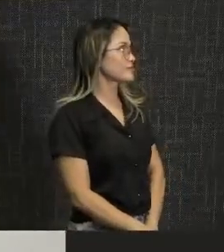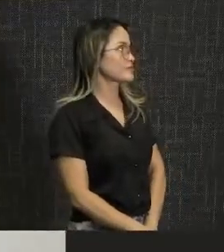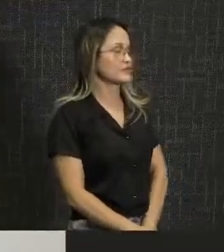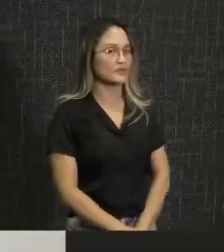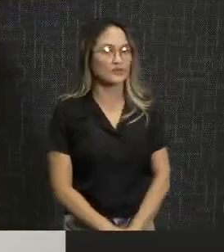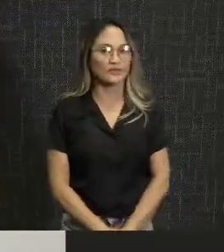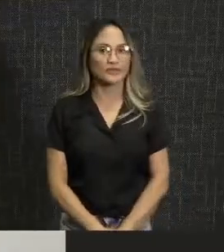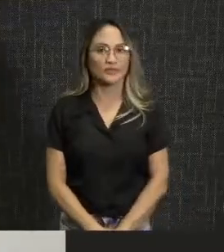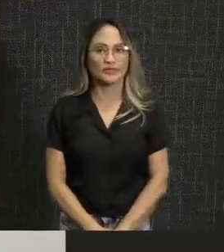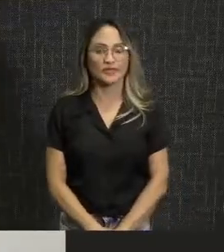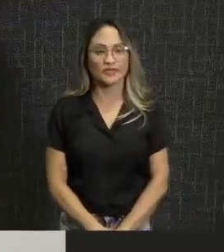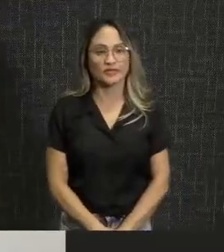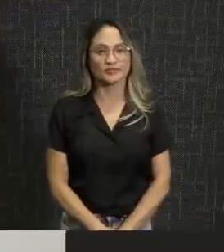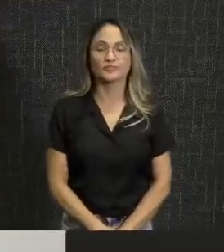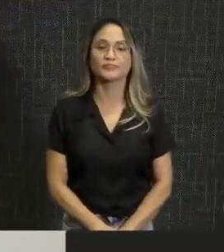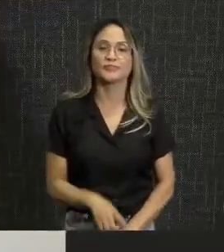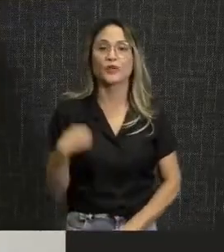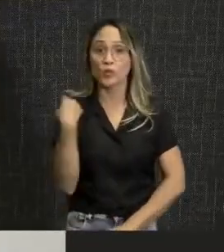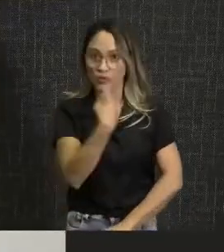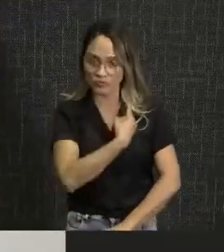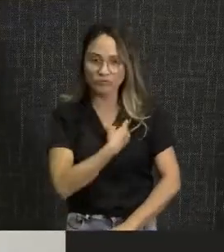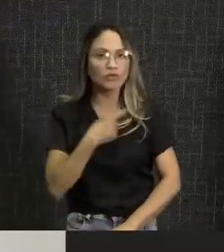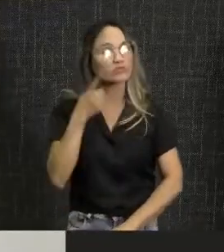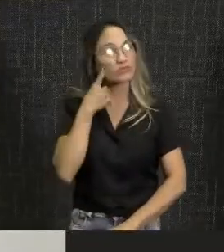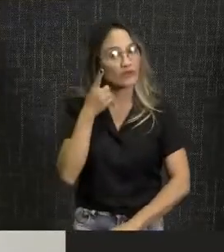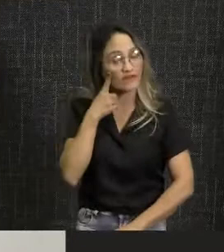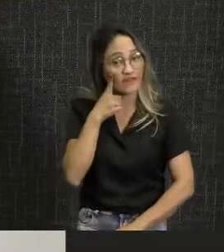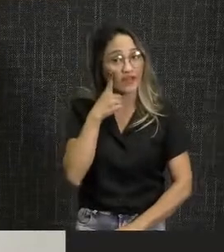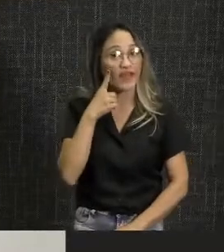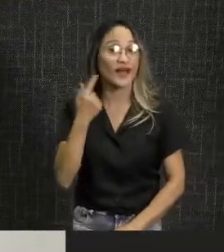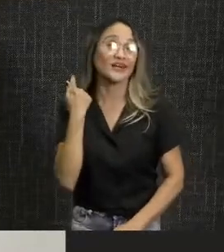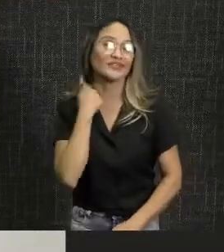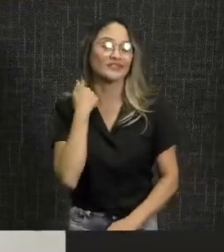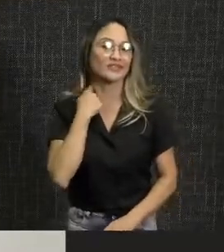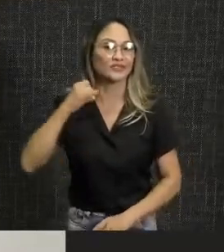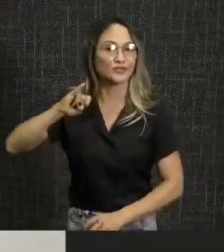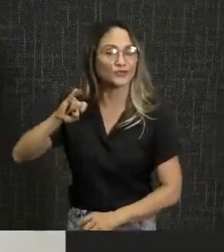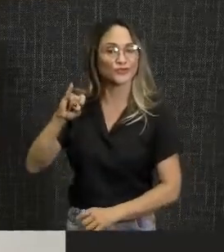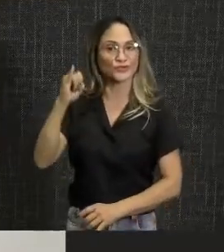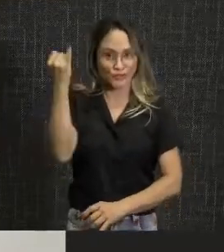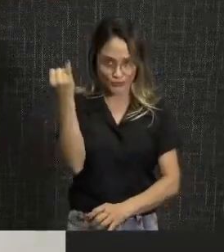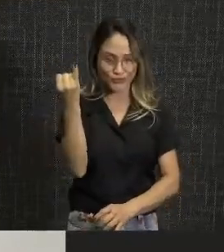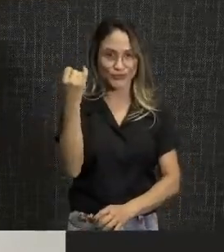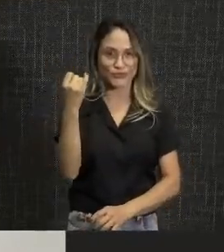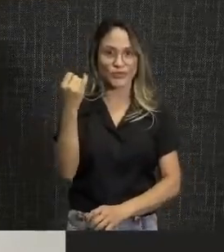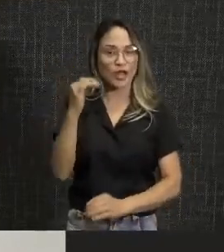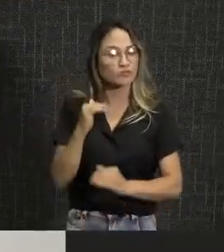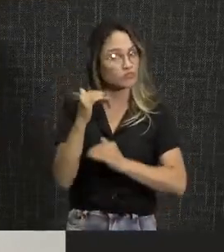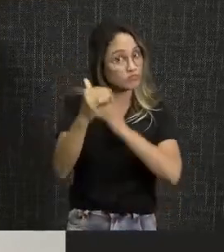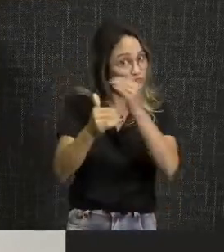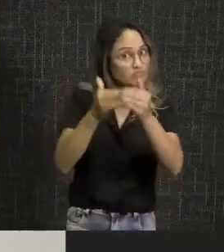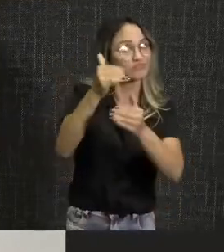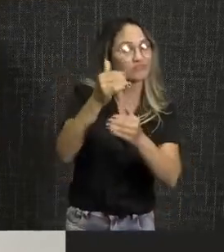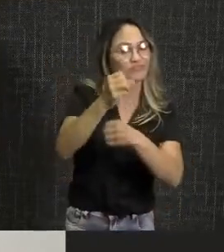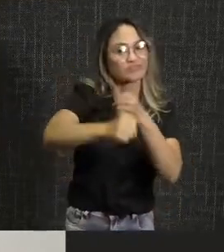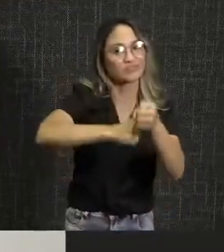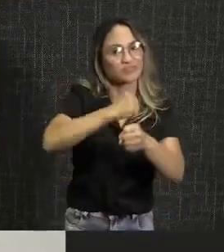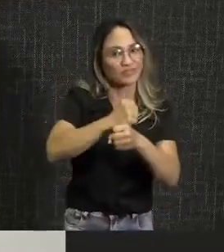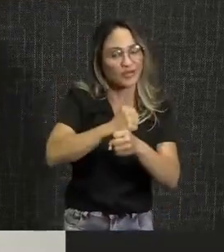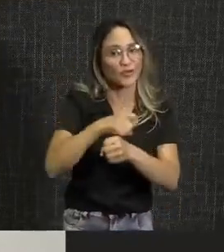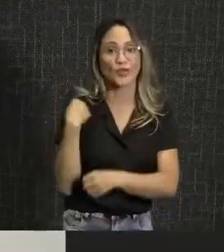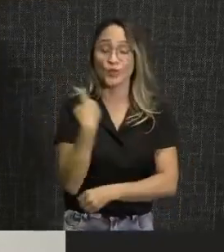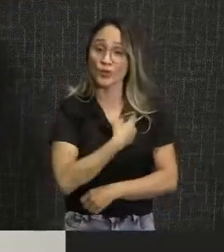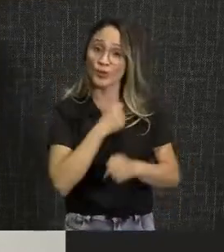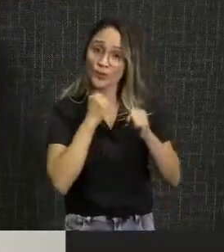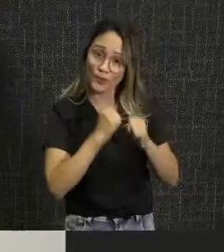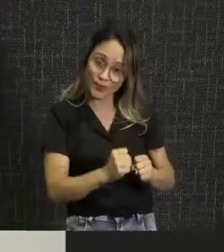do ponto de vista de taxa de juros e inflação, para os próximos anos, a gente pode esperar alguma coisa, mais ou menos